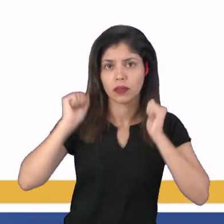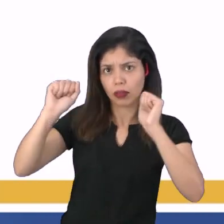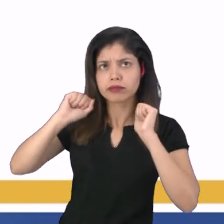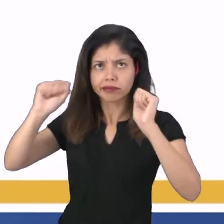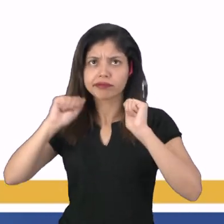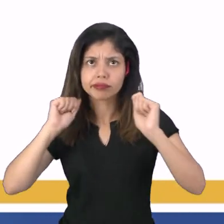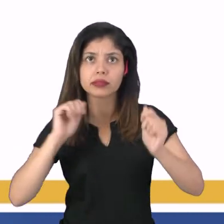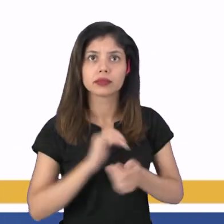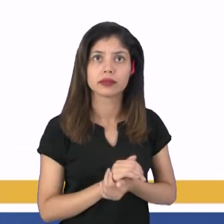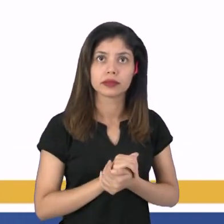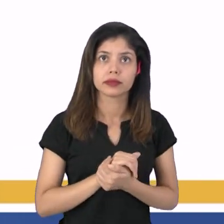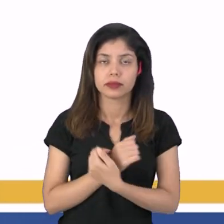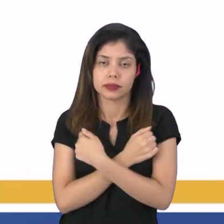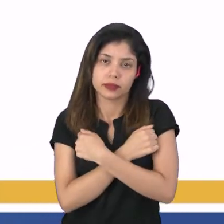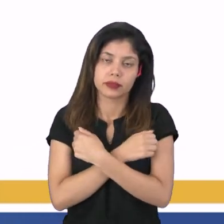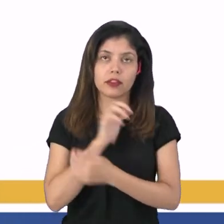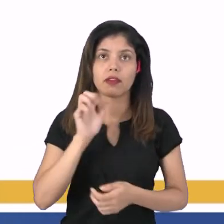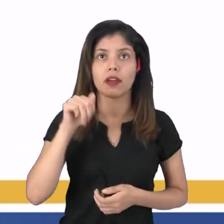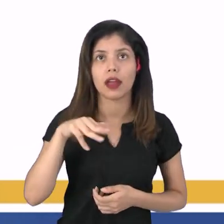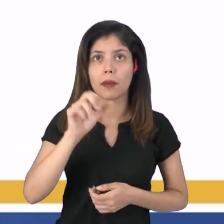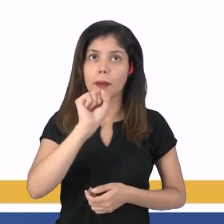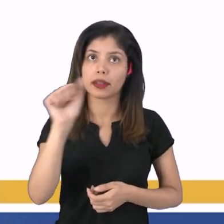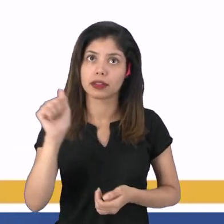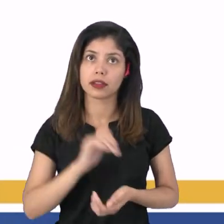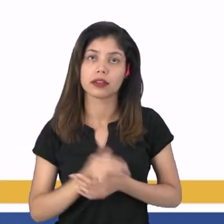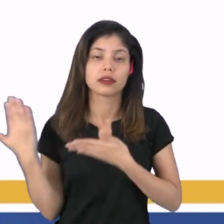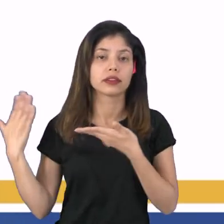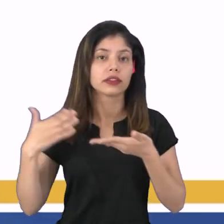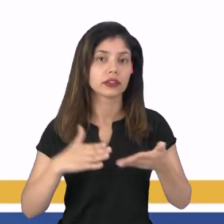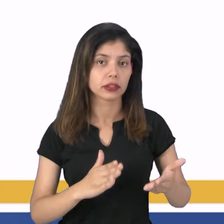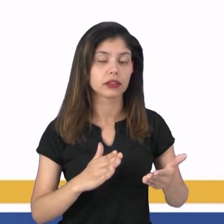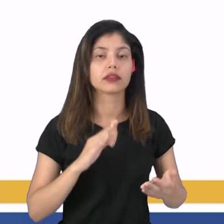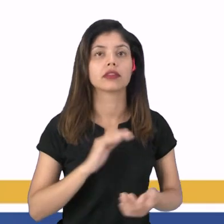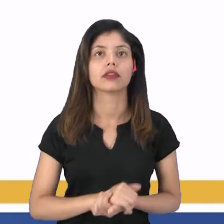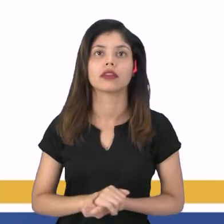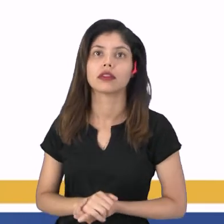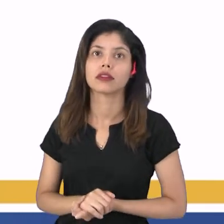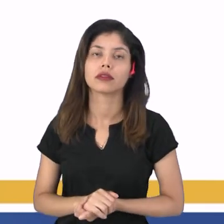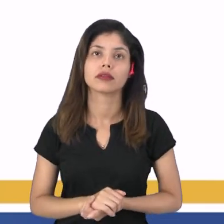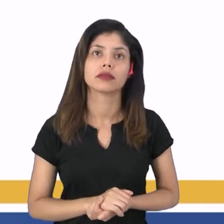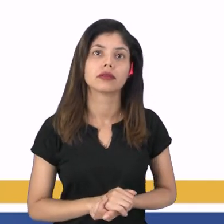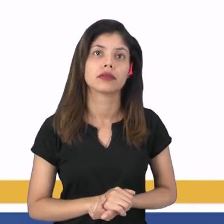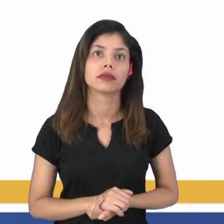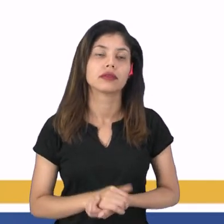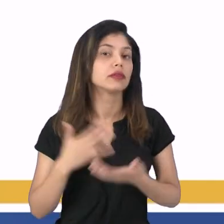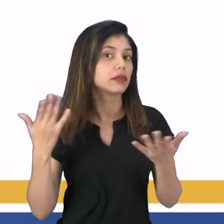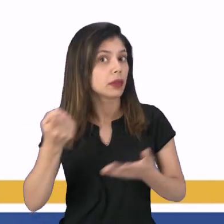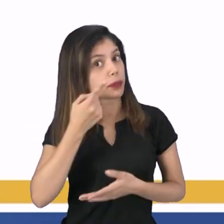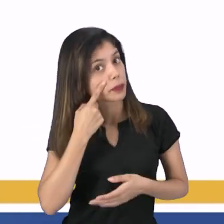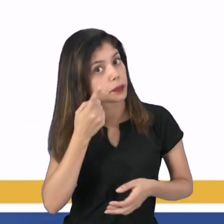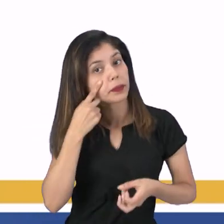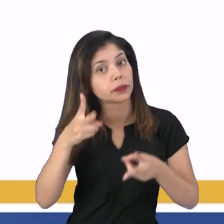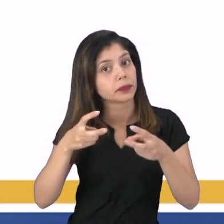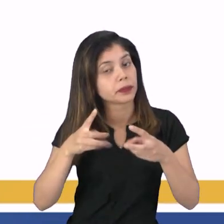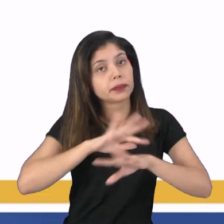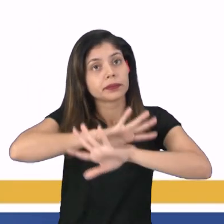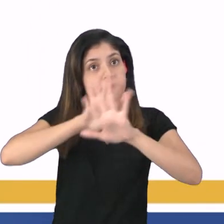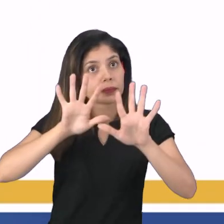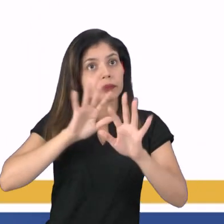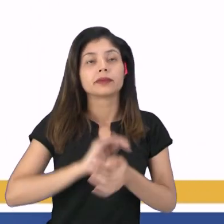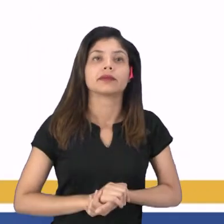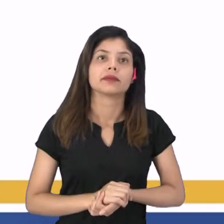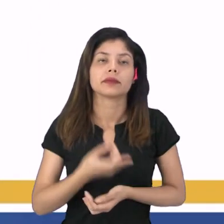que vem do verbo agitar, amasso, que vem do verbo amassar, chego, do verbo chegar. Tá? Percebam isso claramente.